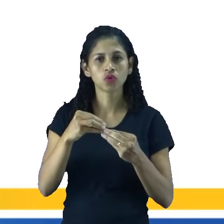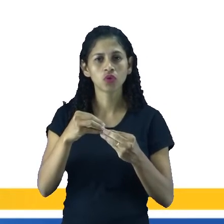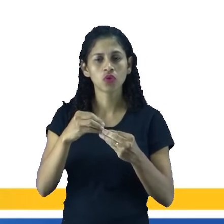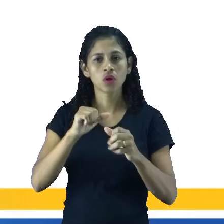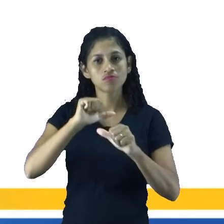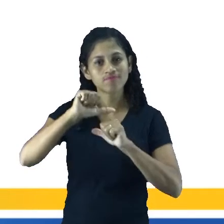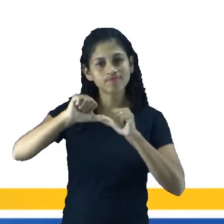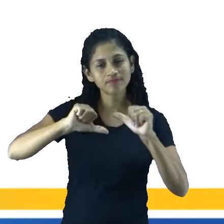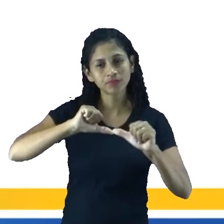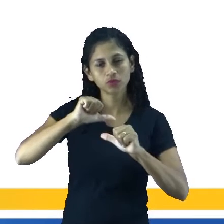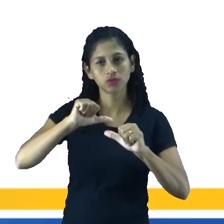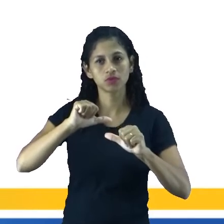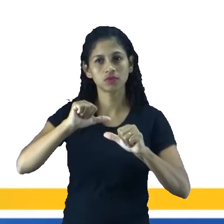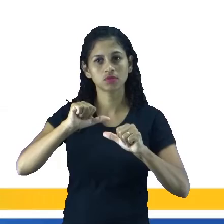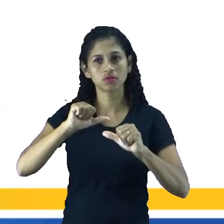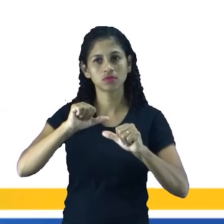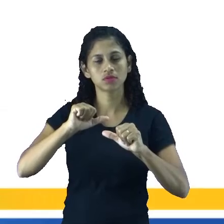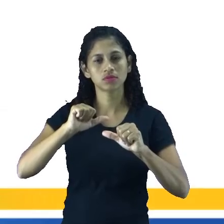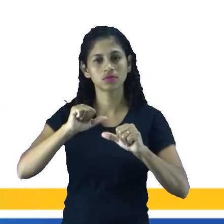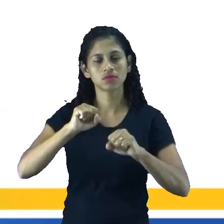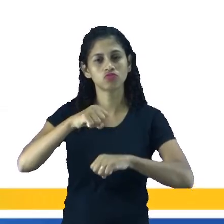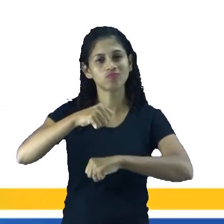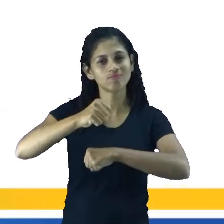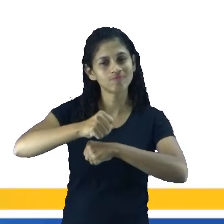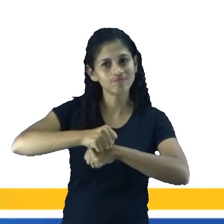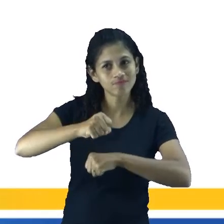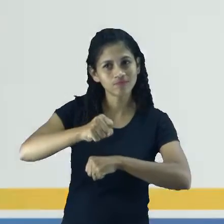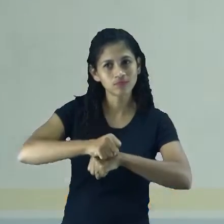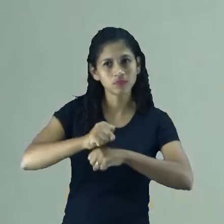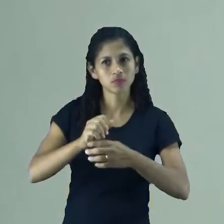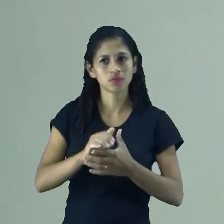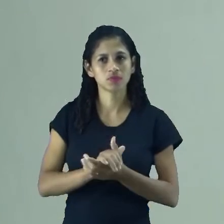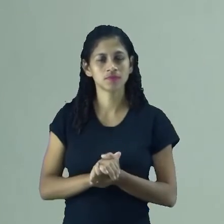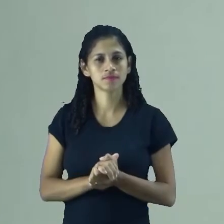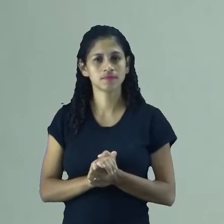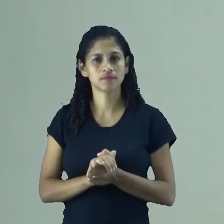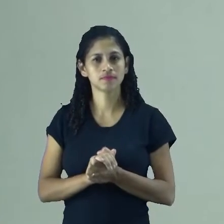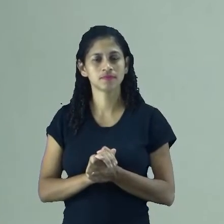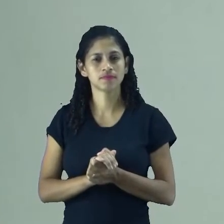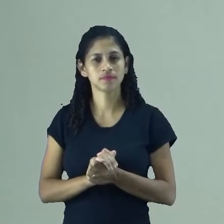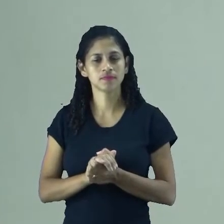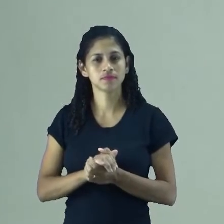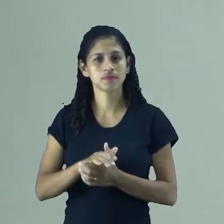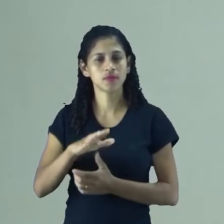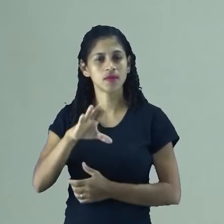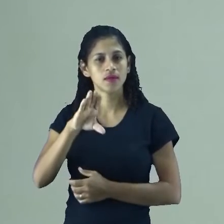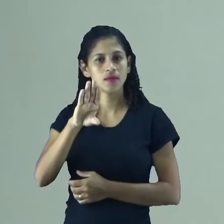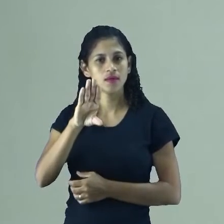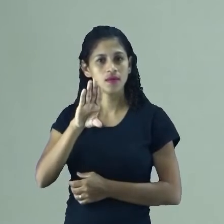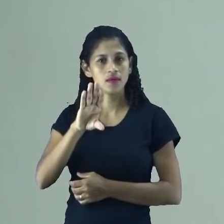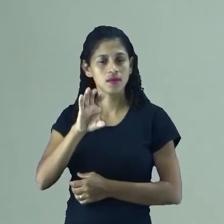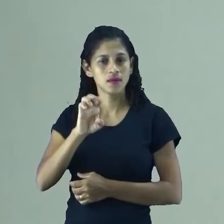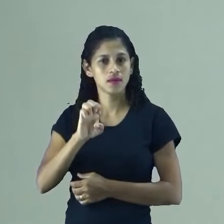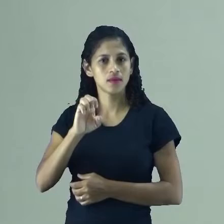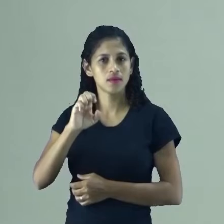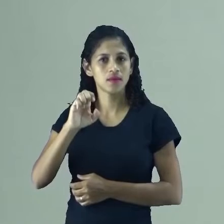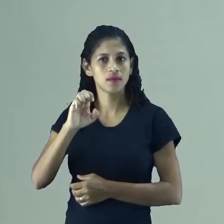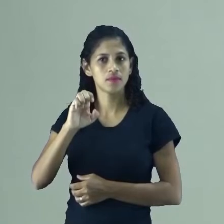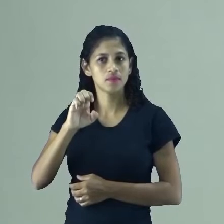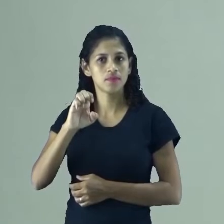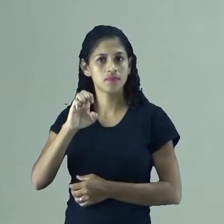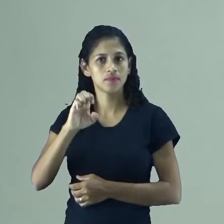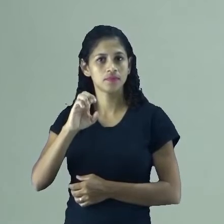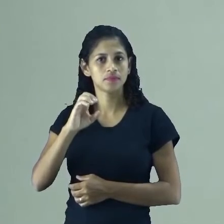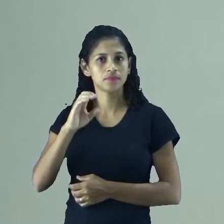a ebulição também se configura aí como a passagem, do estado líquido para o